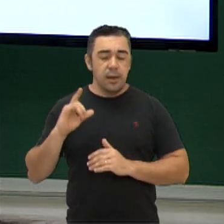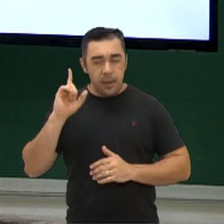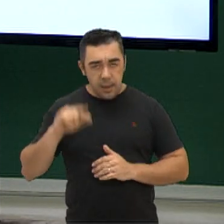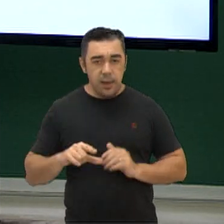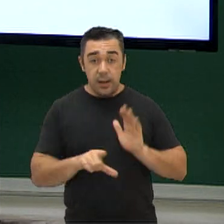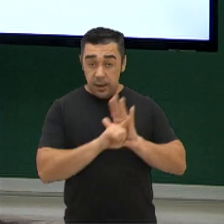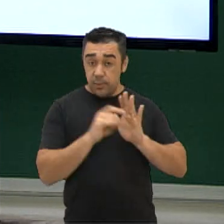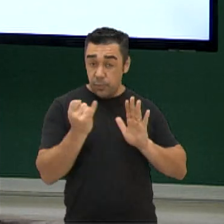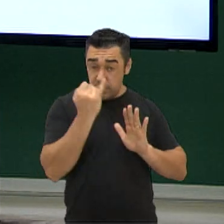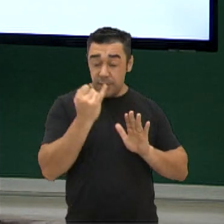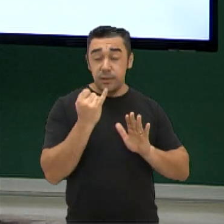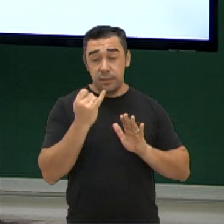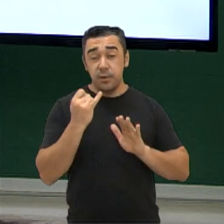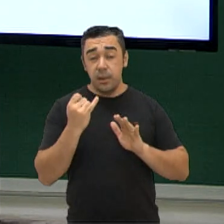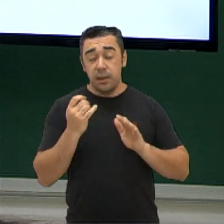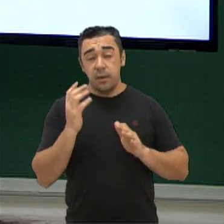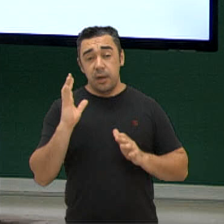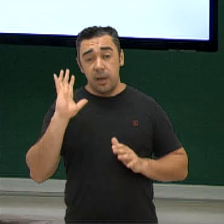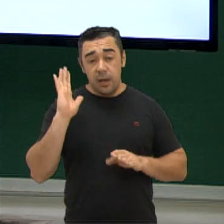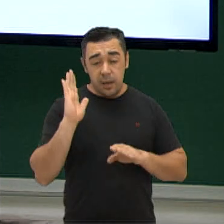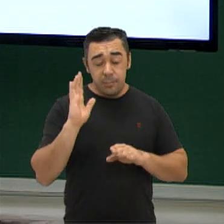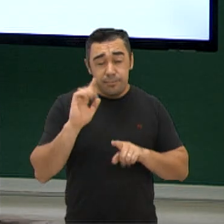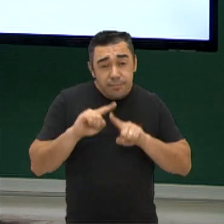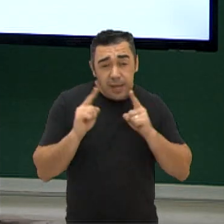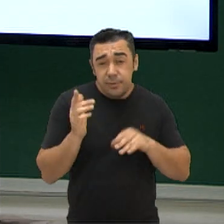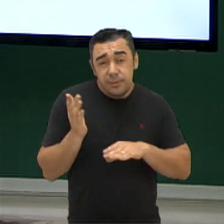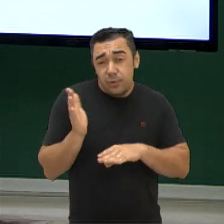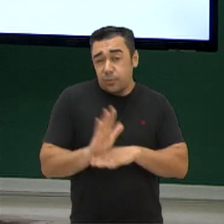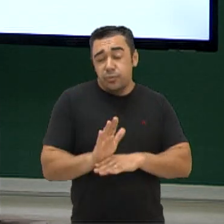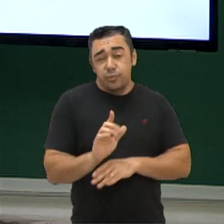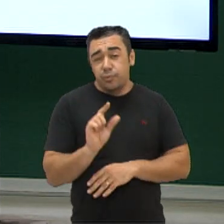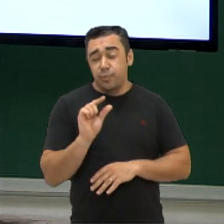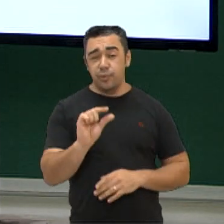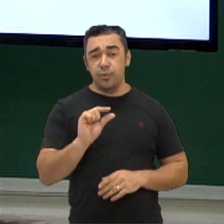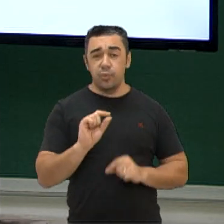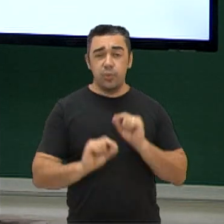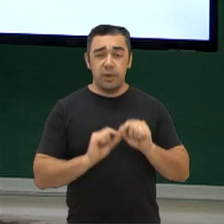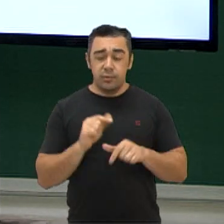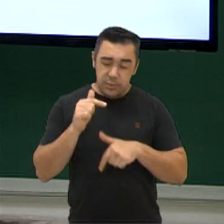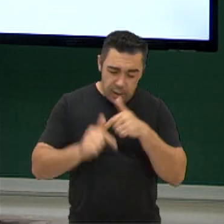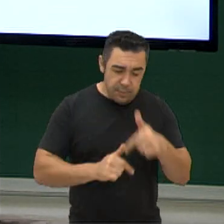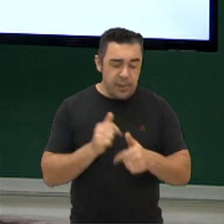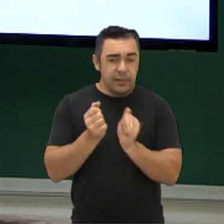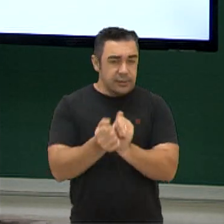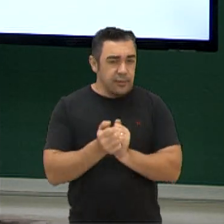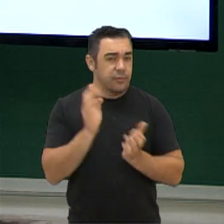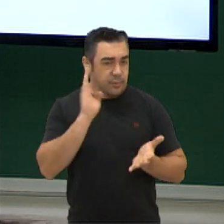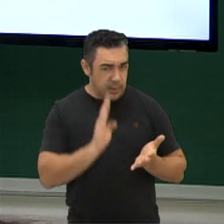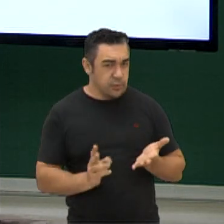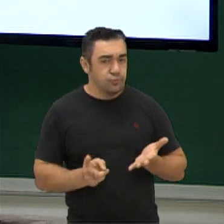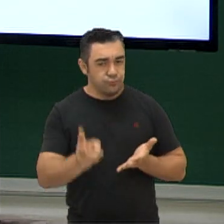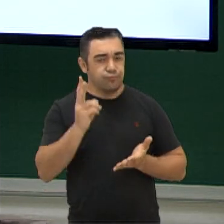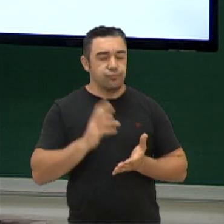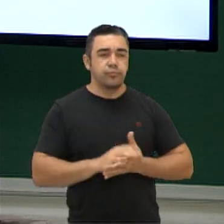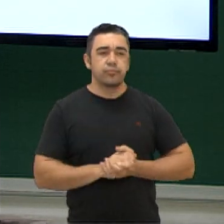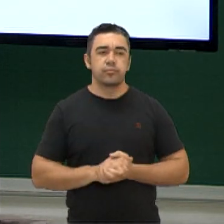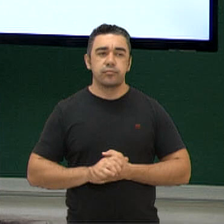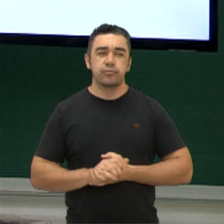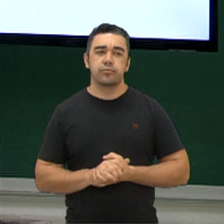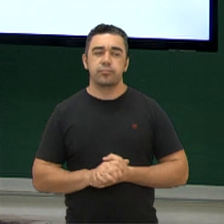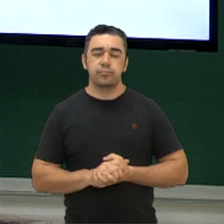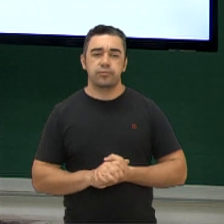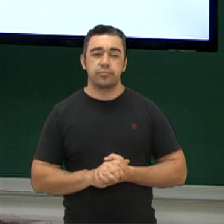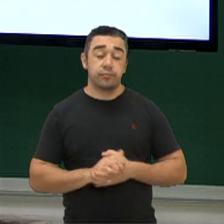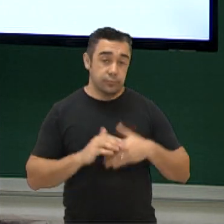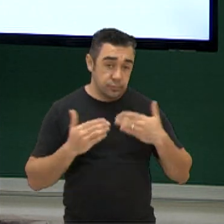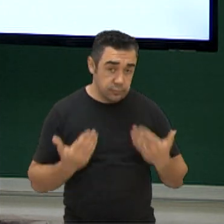processo abolicionistas, mas que pouco contribuem com a erradicação do trabalho escravo no Brasil. Tudo bem?